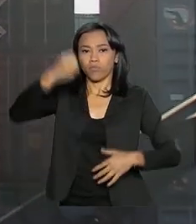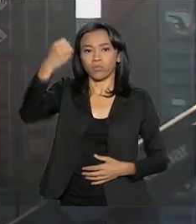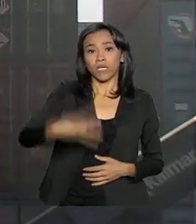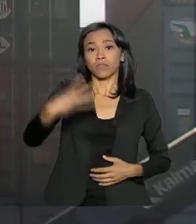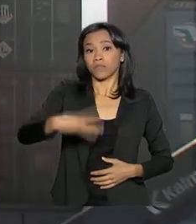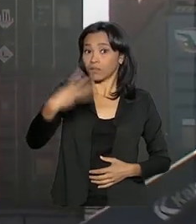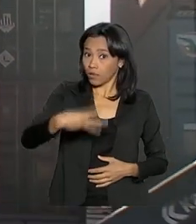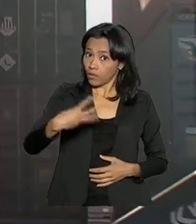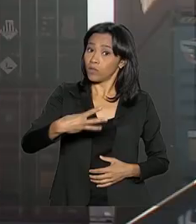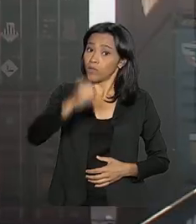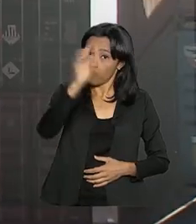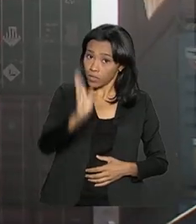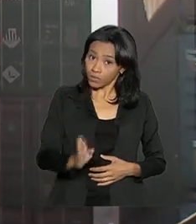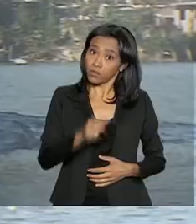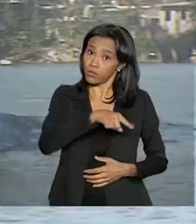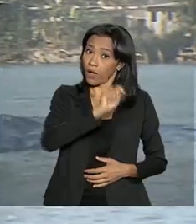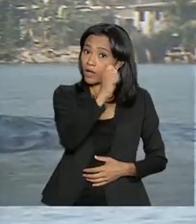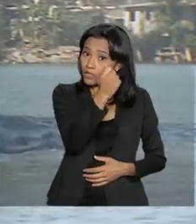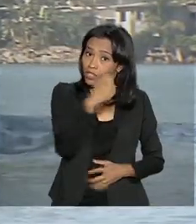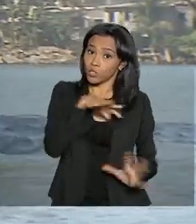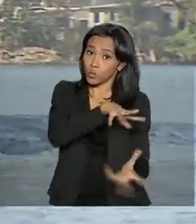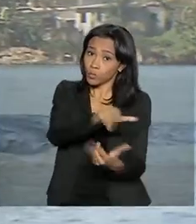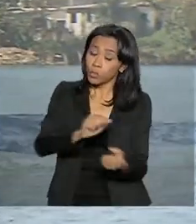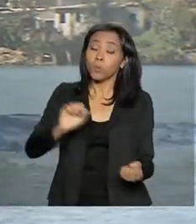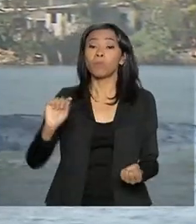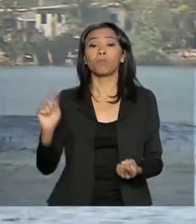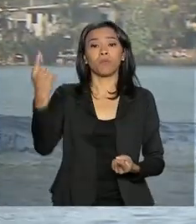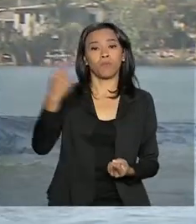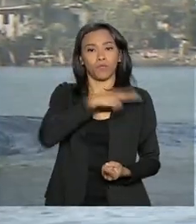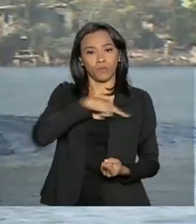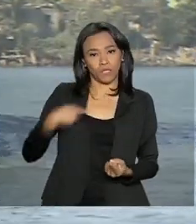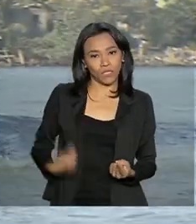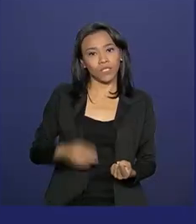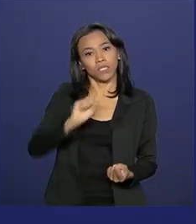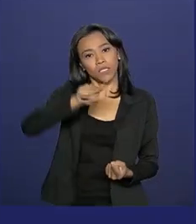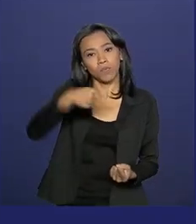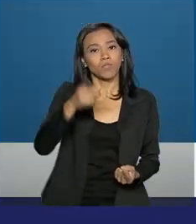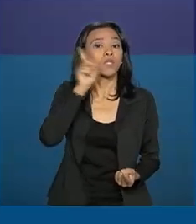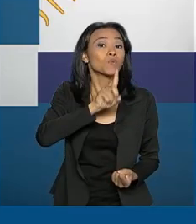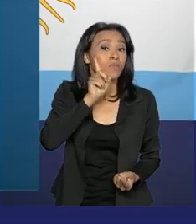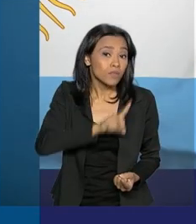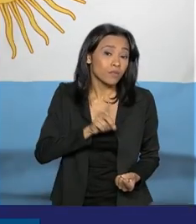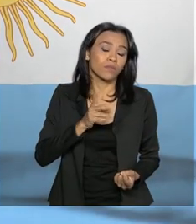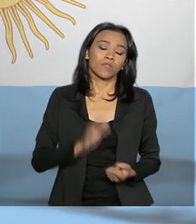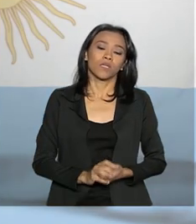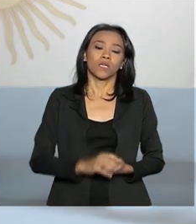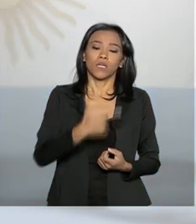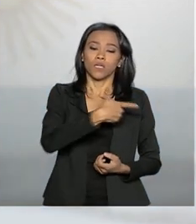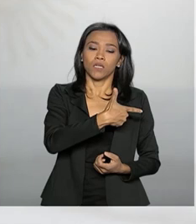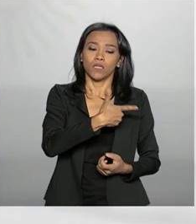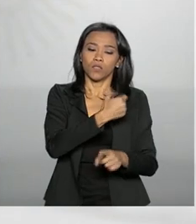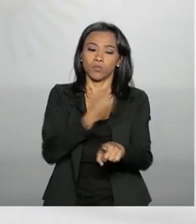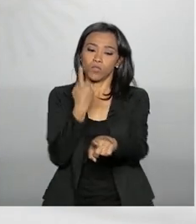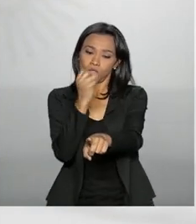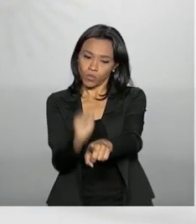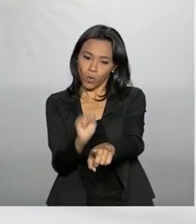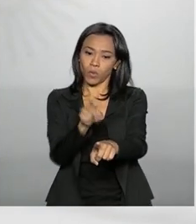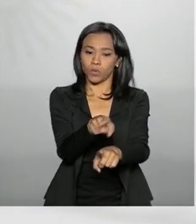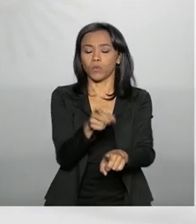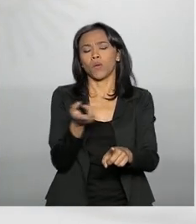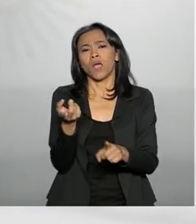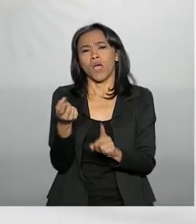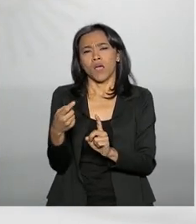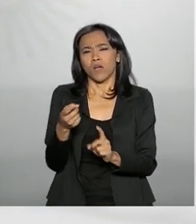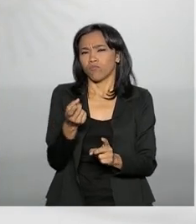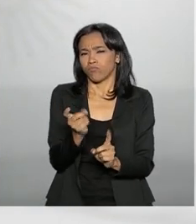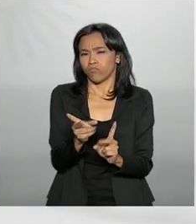parceiro comercial do Brasil no mundo, depois de China e Estados Unidos. Em 2018, este comércio movimentou